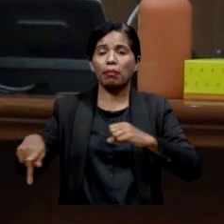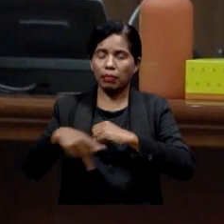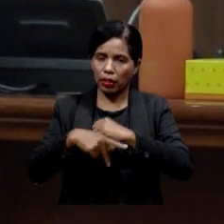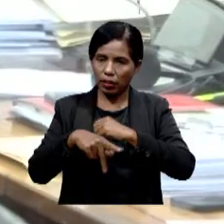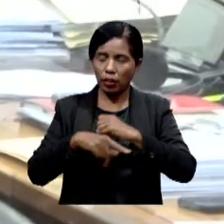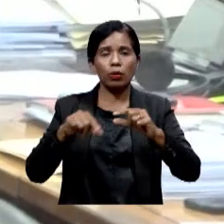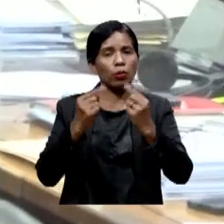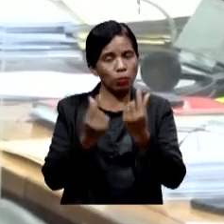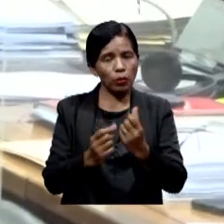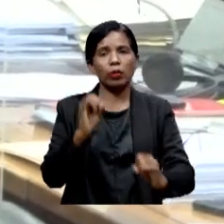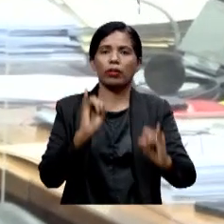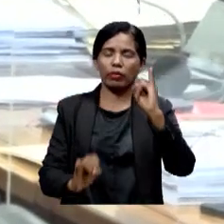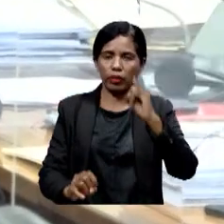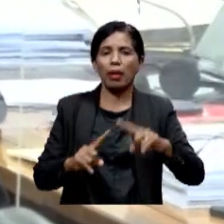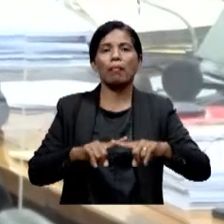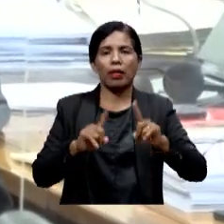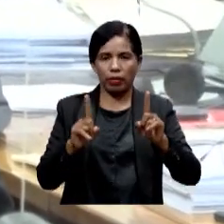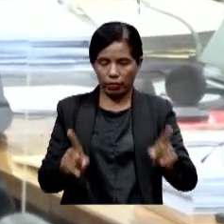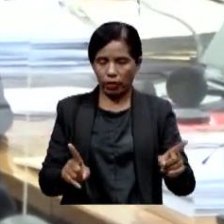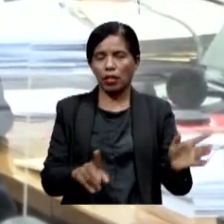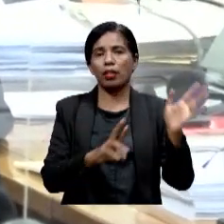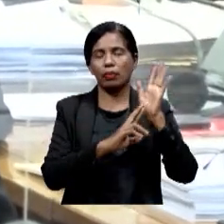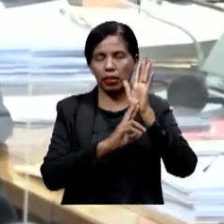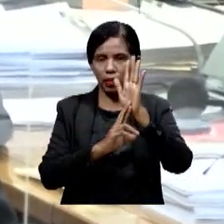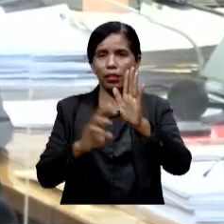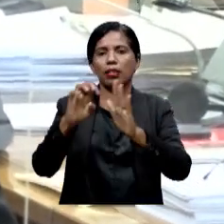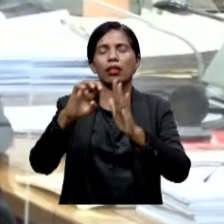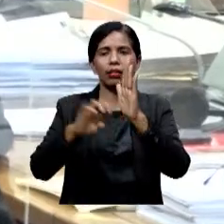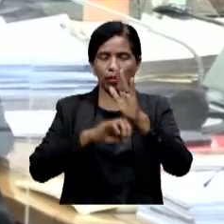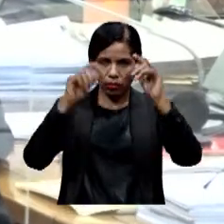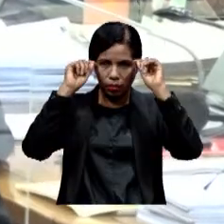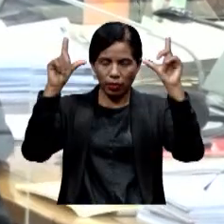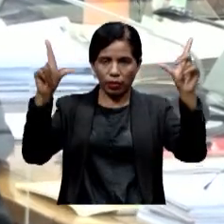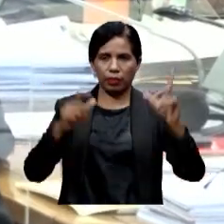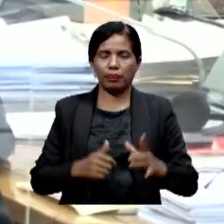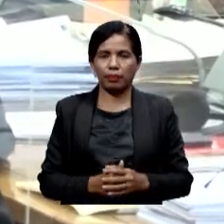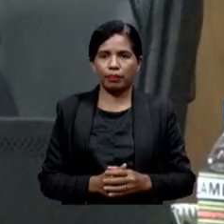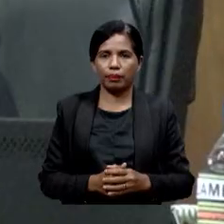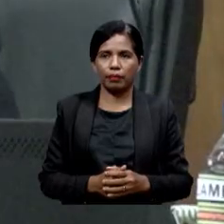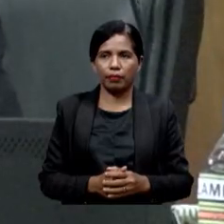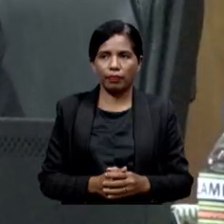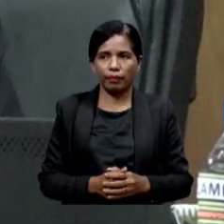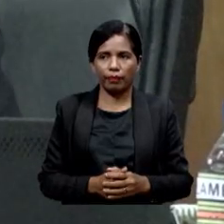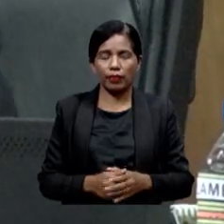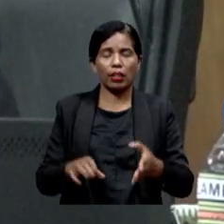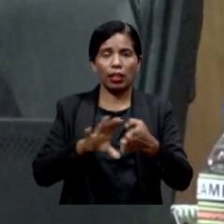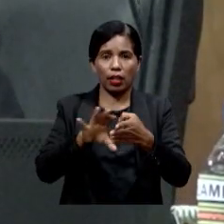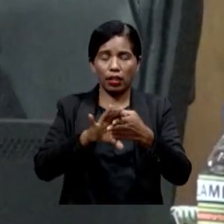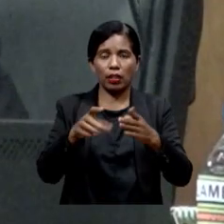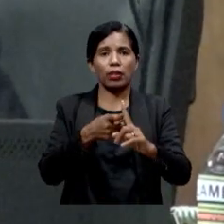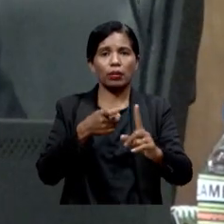indivíduo, mas bem representa o Estado Timor-Leste. Querido Maio, Excelência Presidente da República